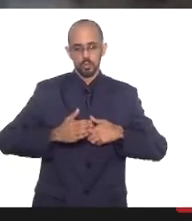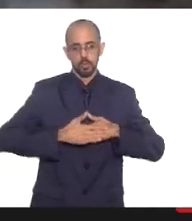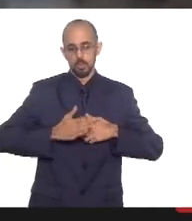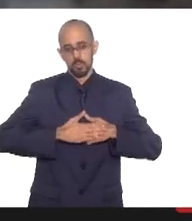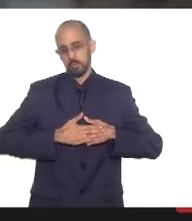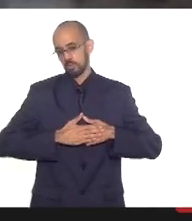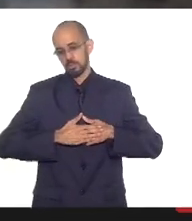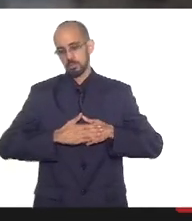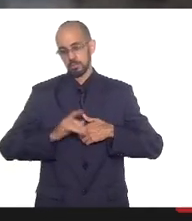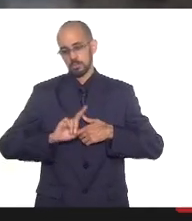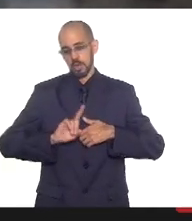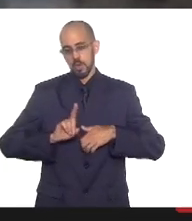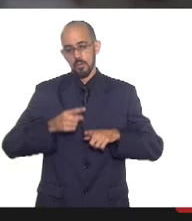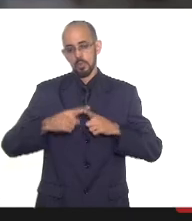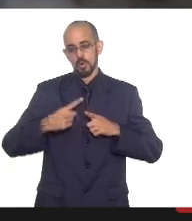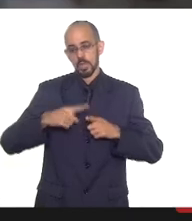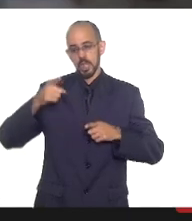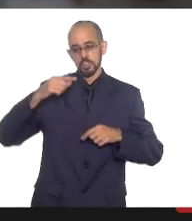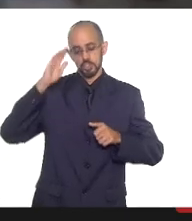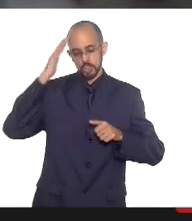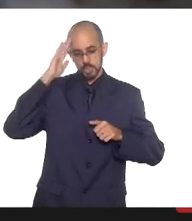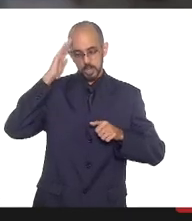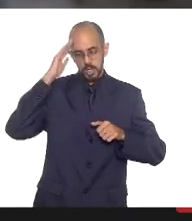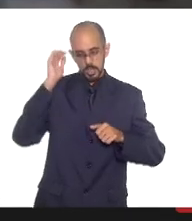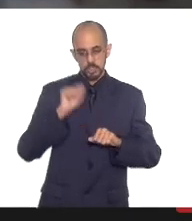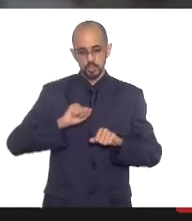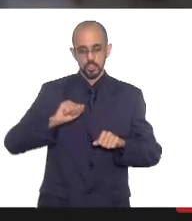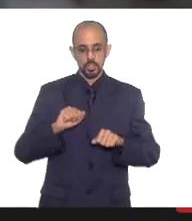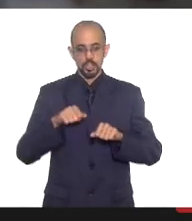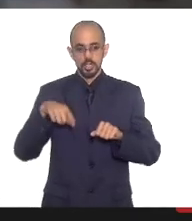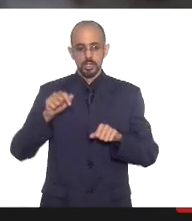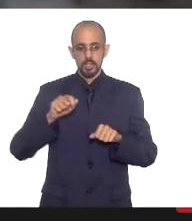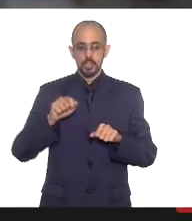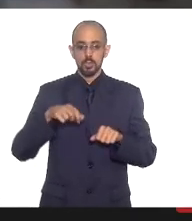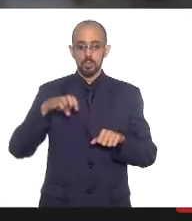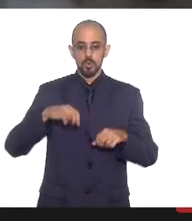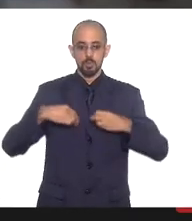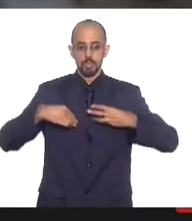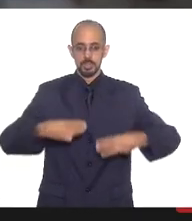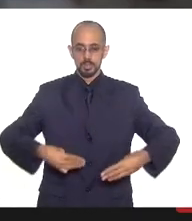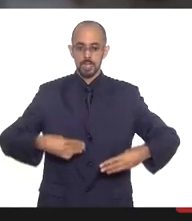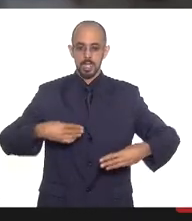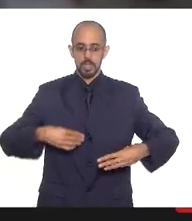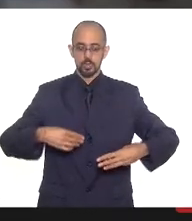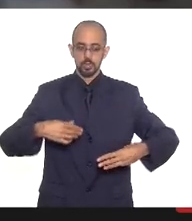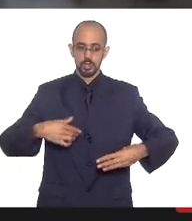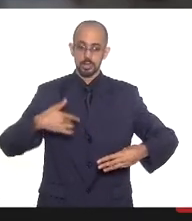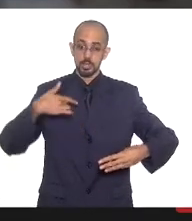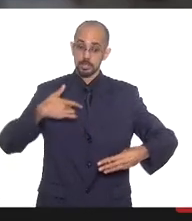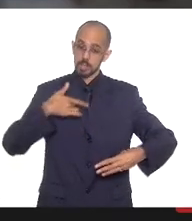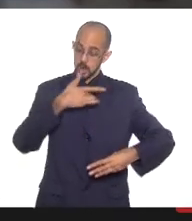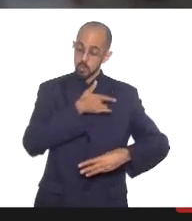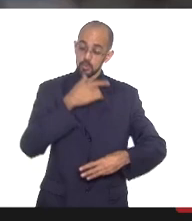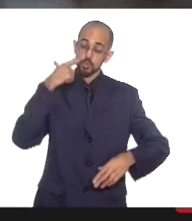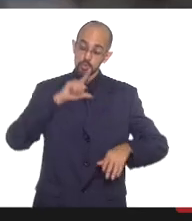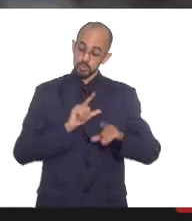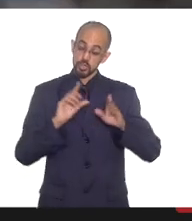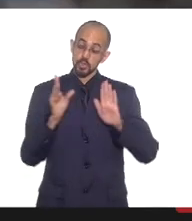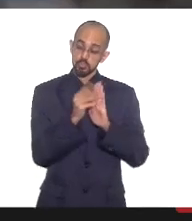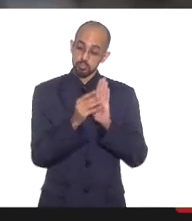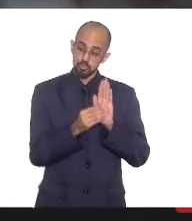proprietários estavam contemplados nas definições do Ministério da Saúde onde